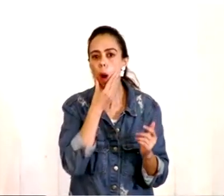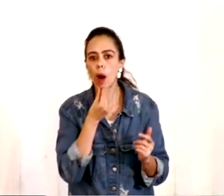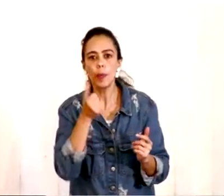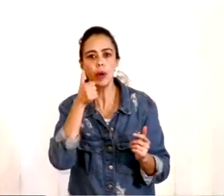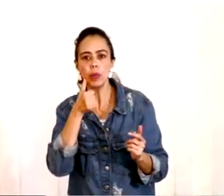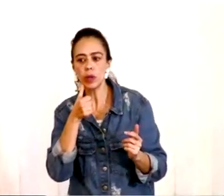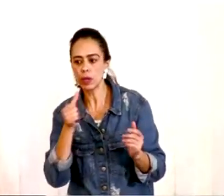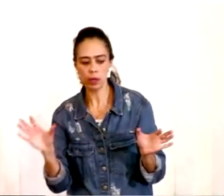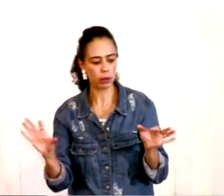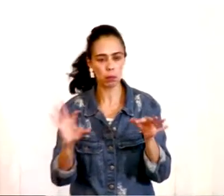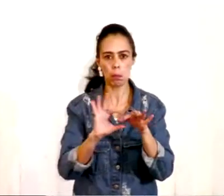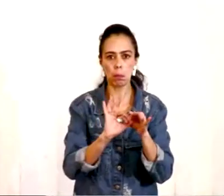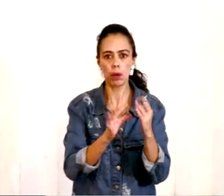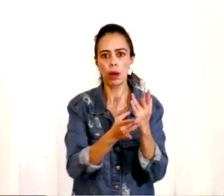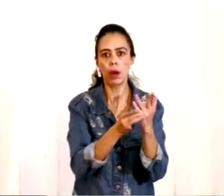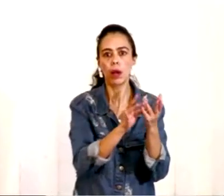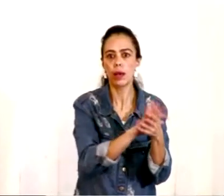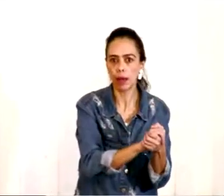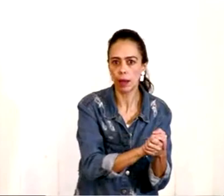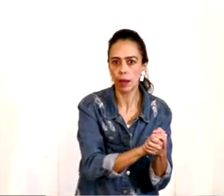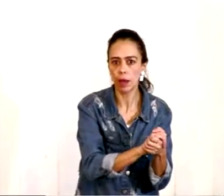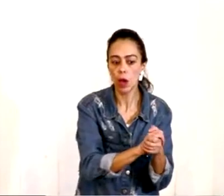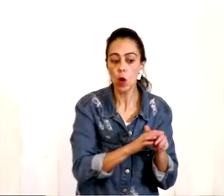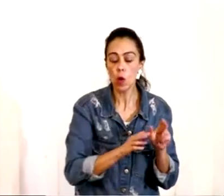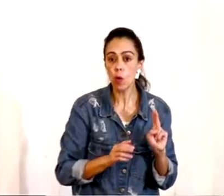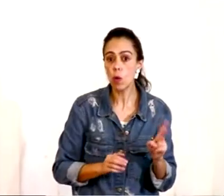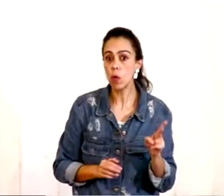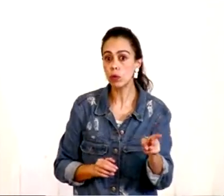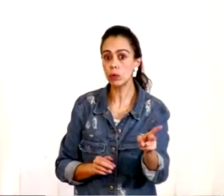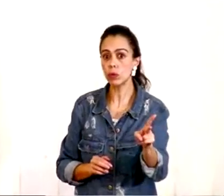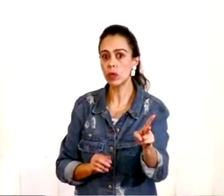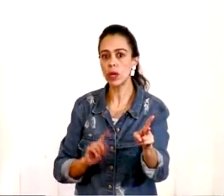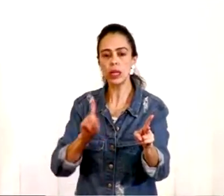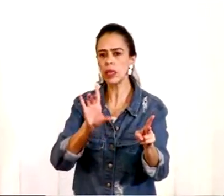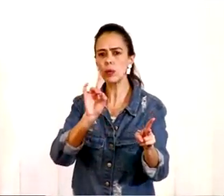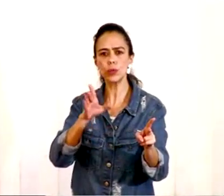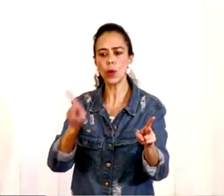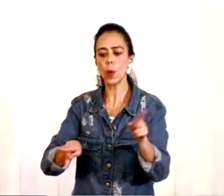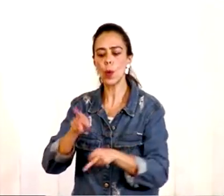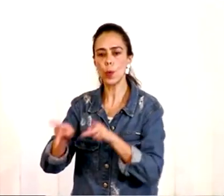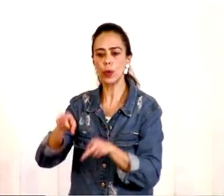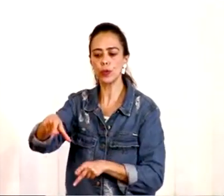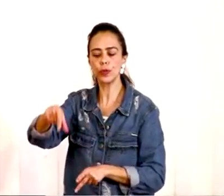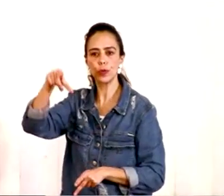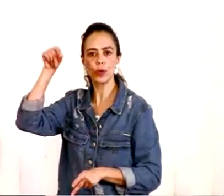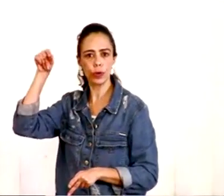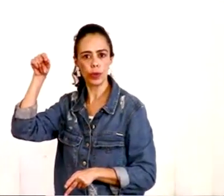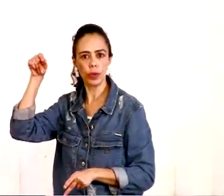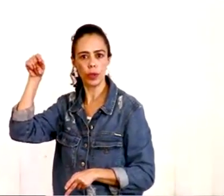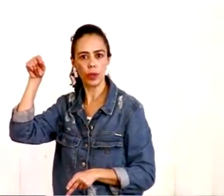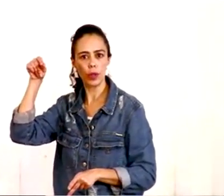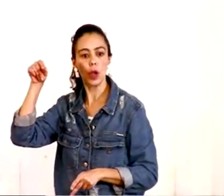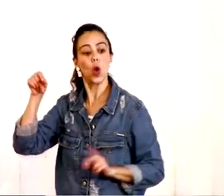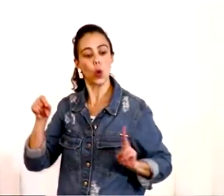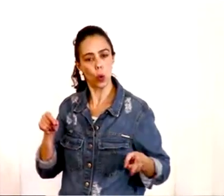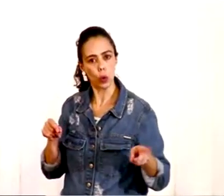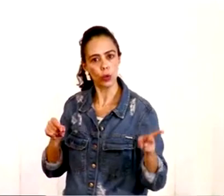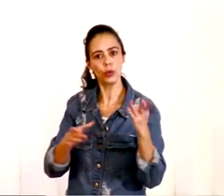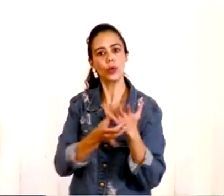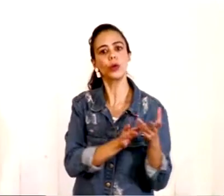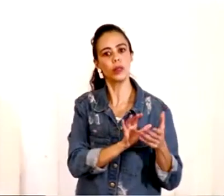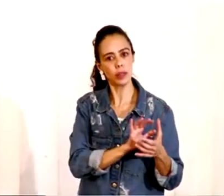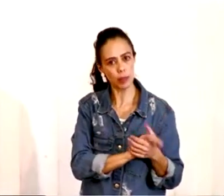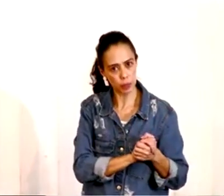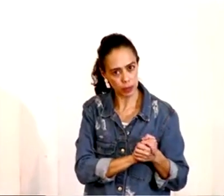para os seus, mas para toda a raça humana. E Caim, por mais de tudo que ele